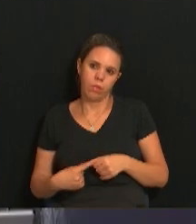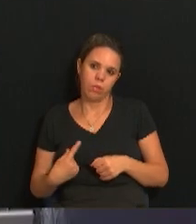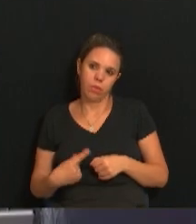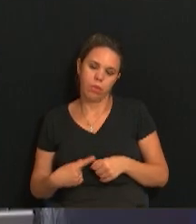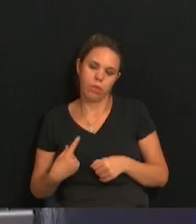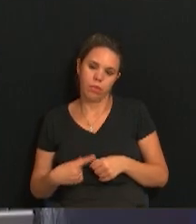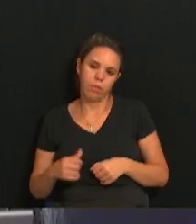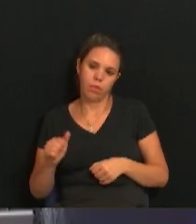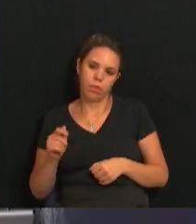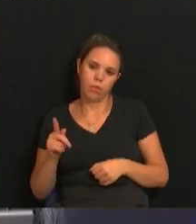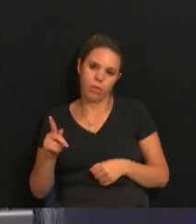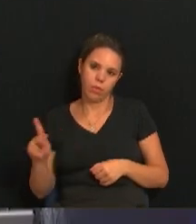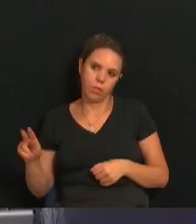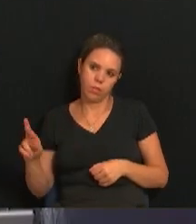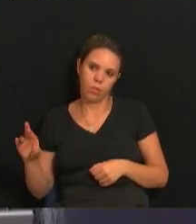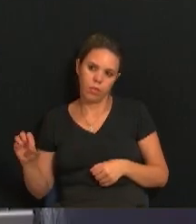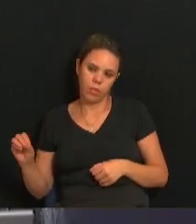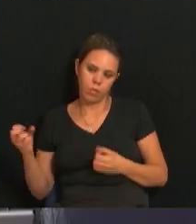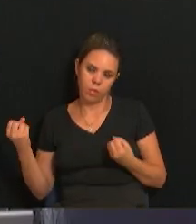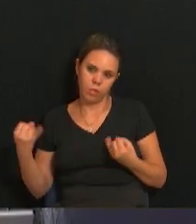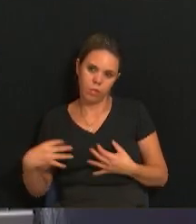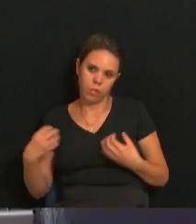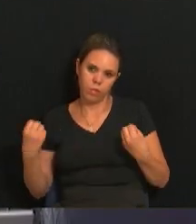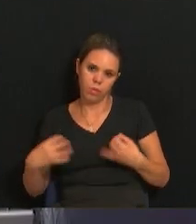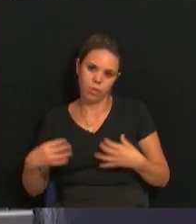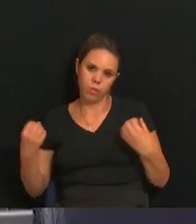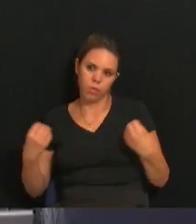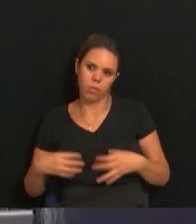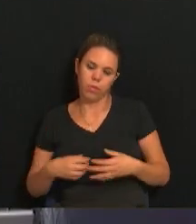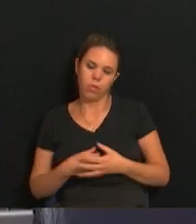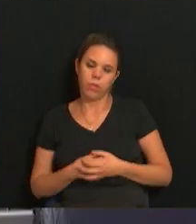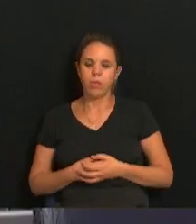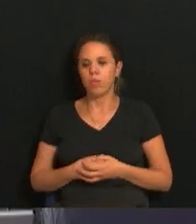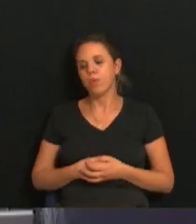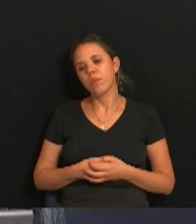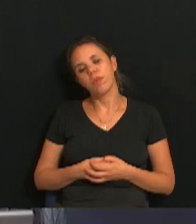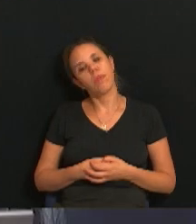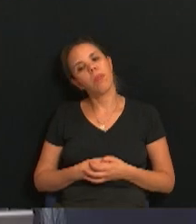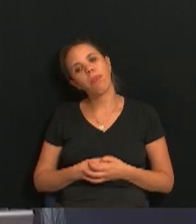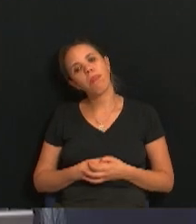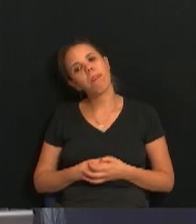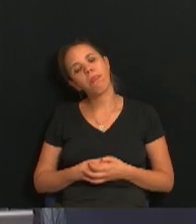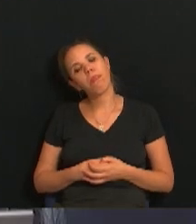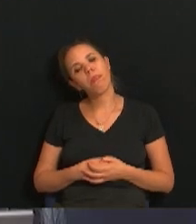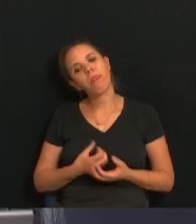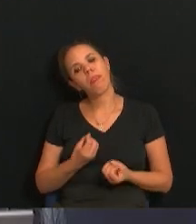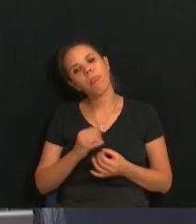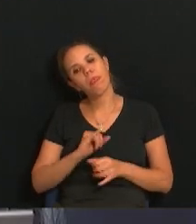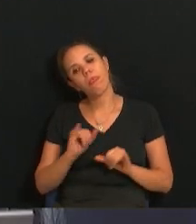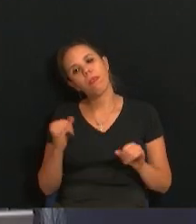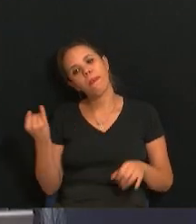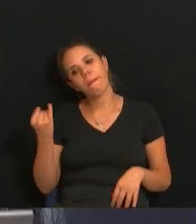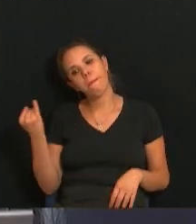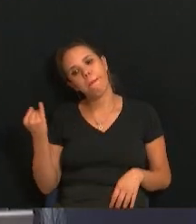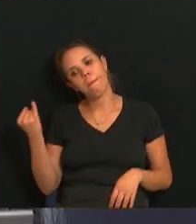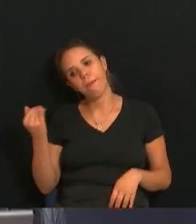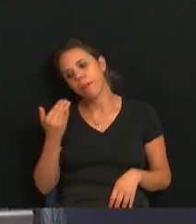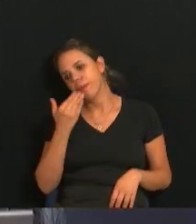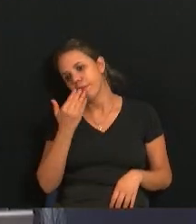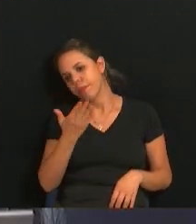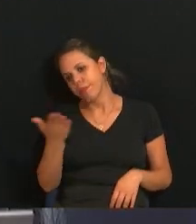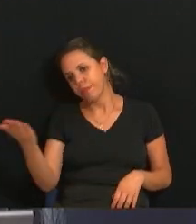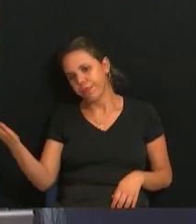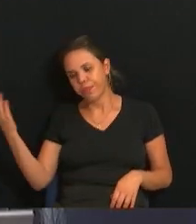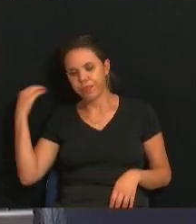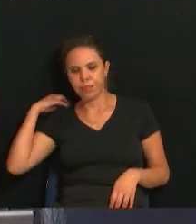vai explicar certinho para cada um de nós, né? E é uma informação importantíssima que eu peço que vocês que